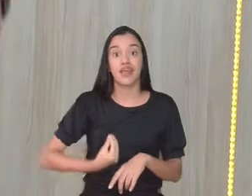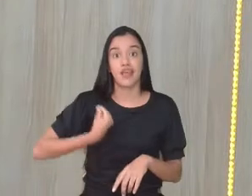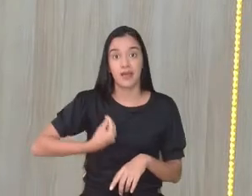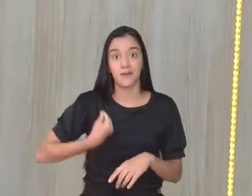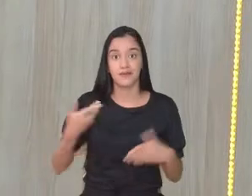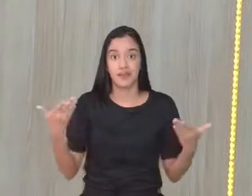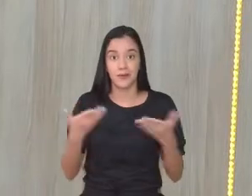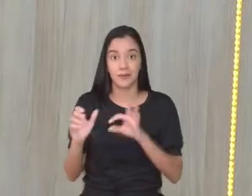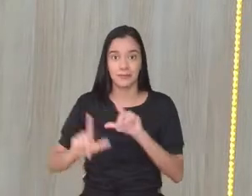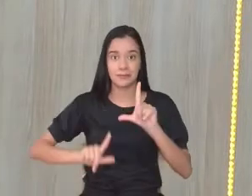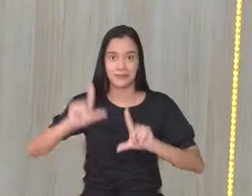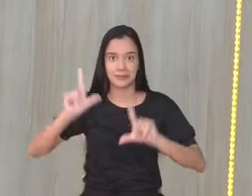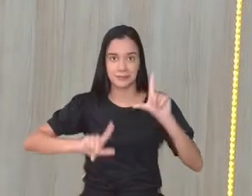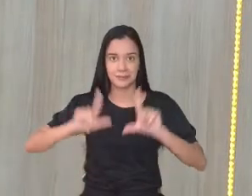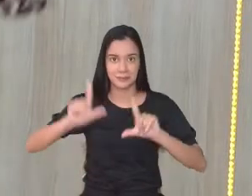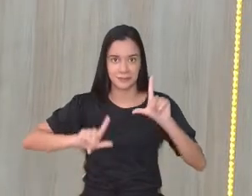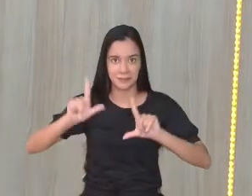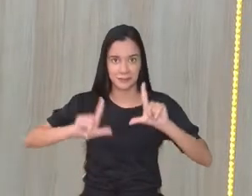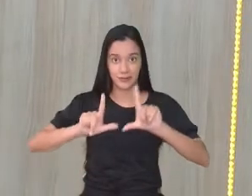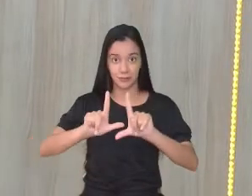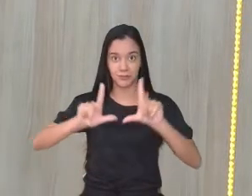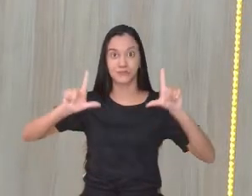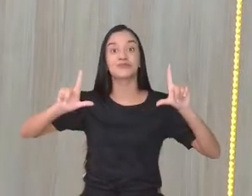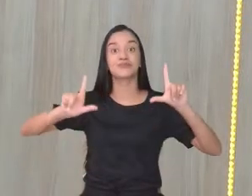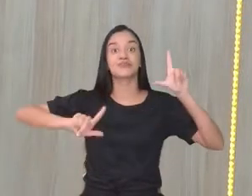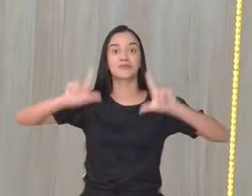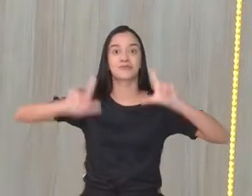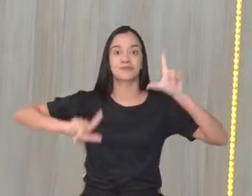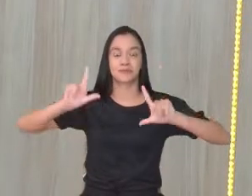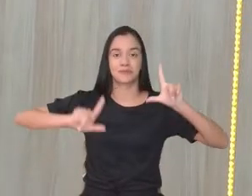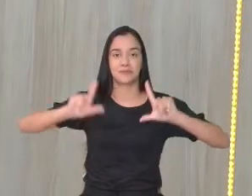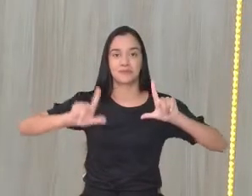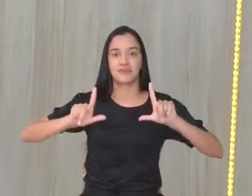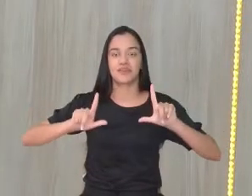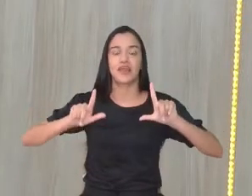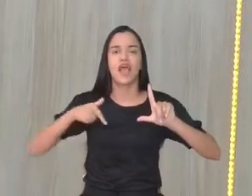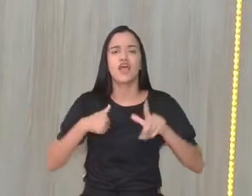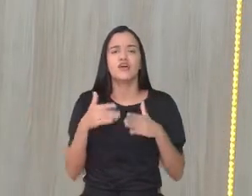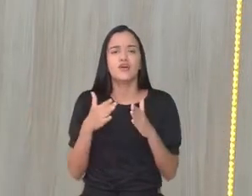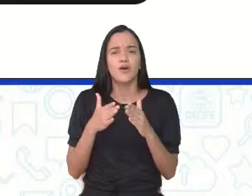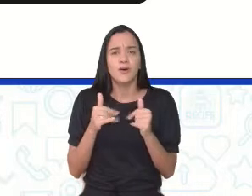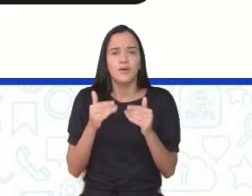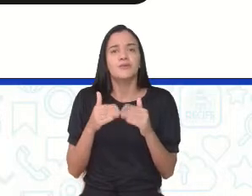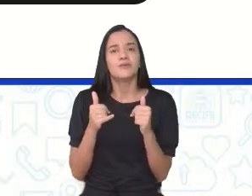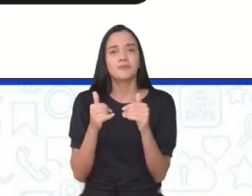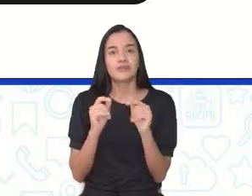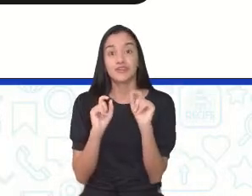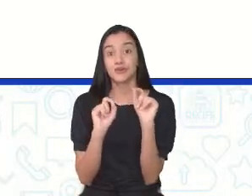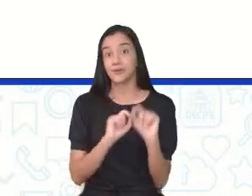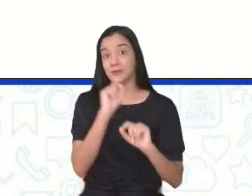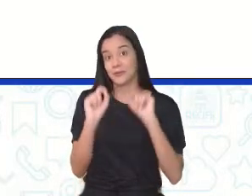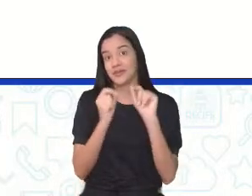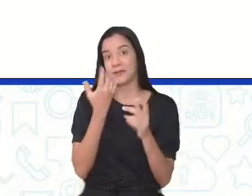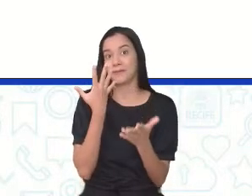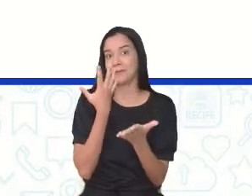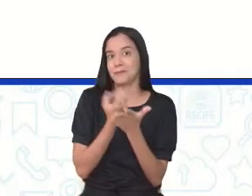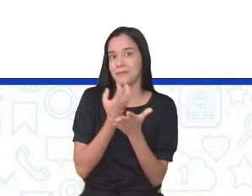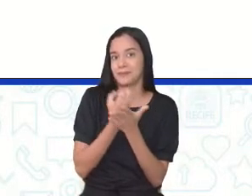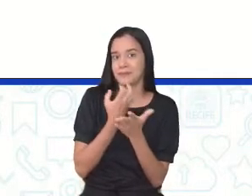agora pela TV, na telona da sua casa, tá? Eu vou pedir aí para você baixar o